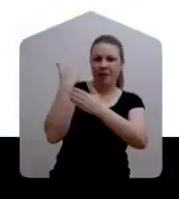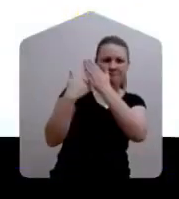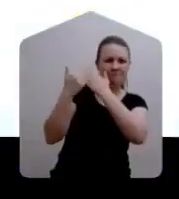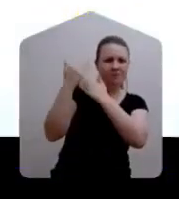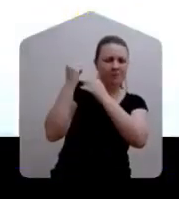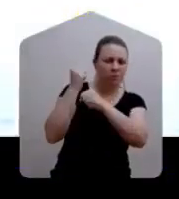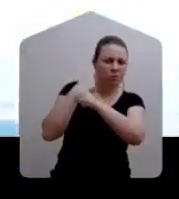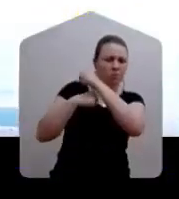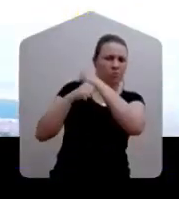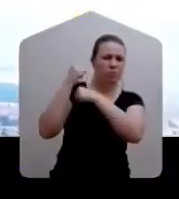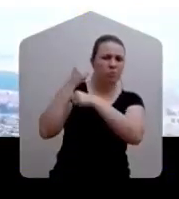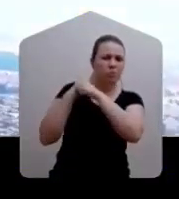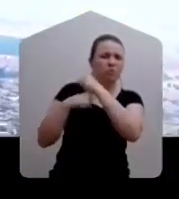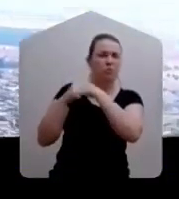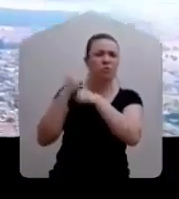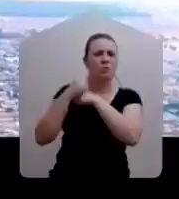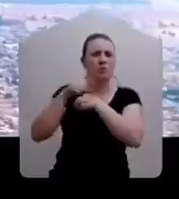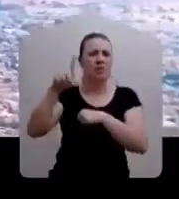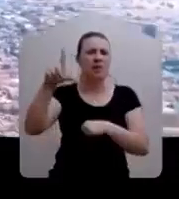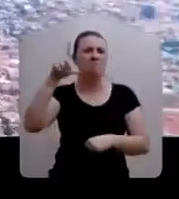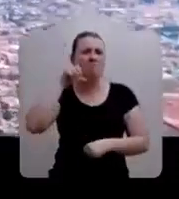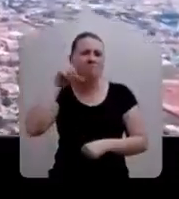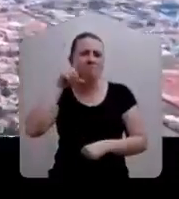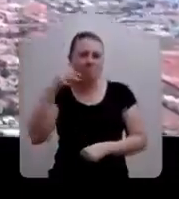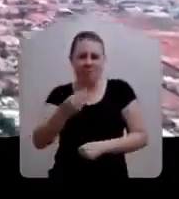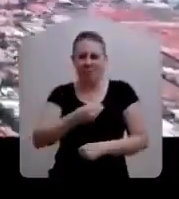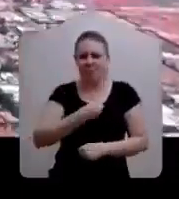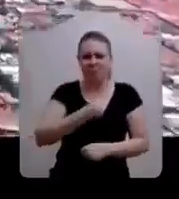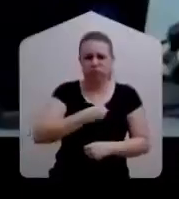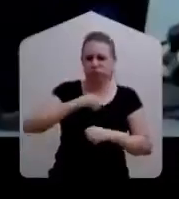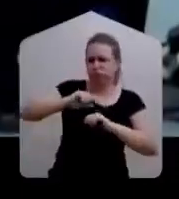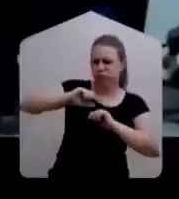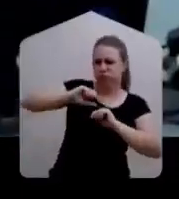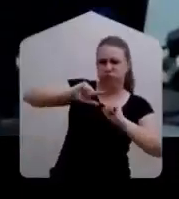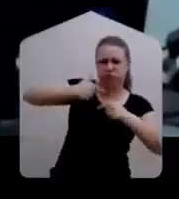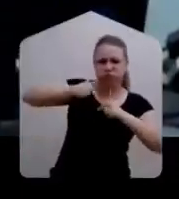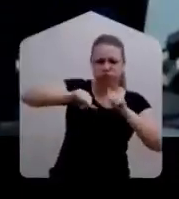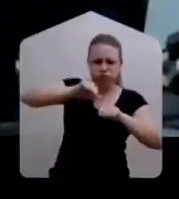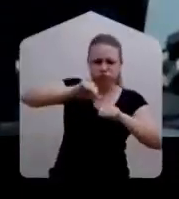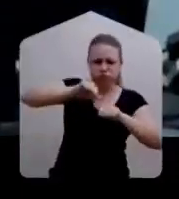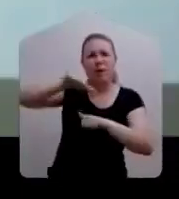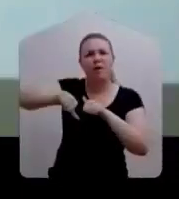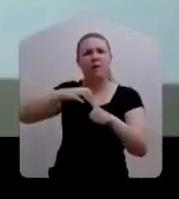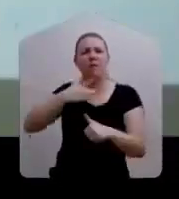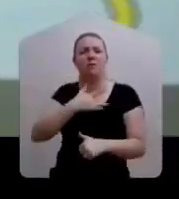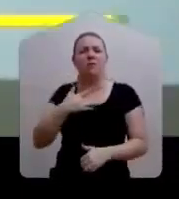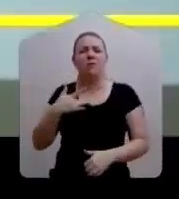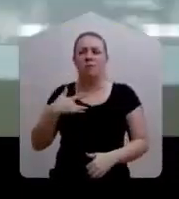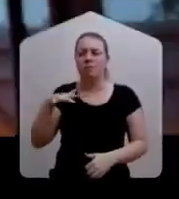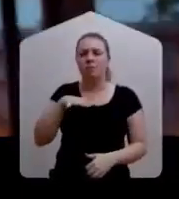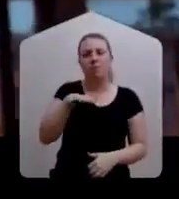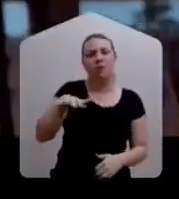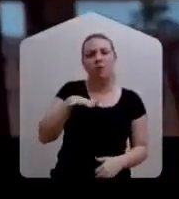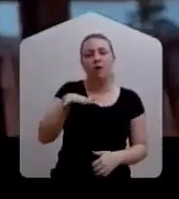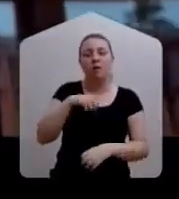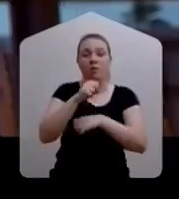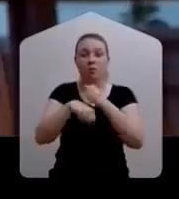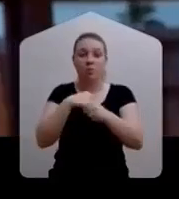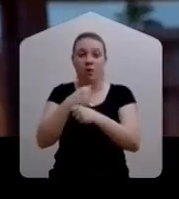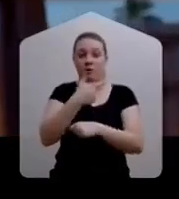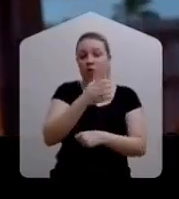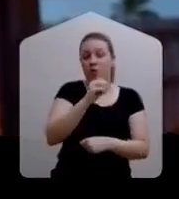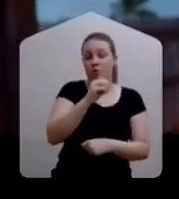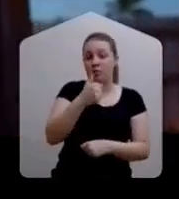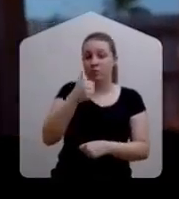Nos últimos anos, Tangará da Serra viveu uma verdadeira revolução na área da saúde. Entre 2021